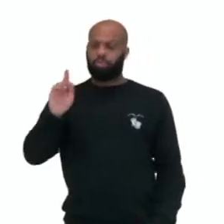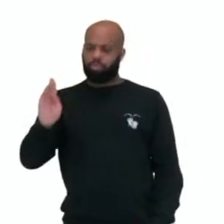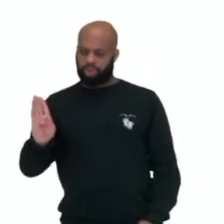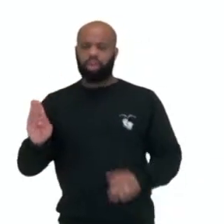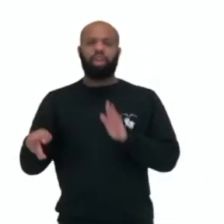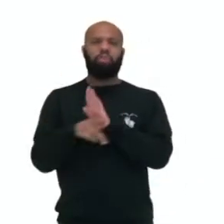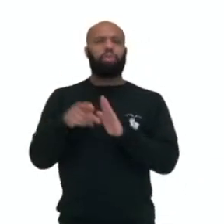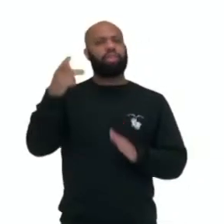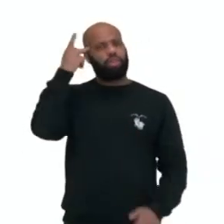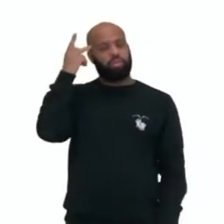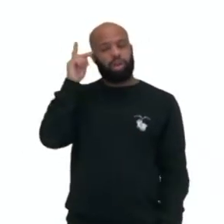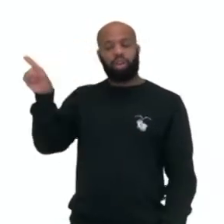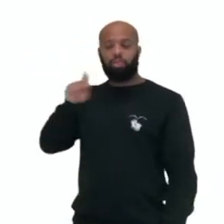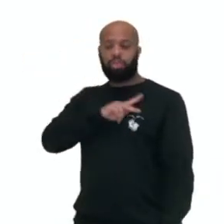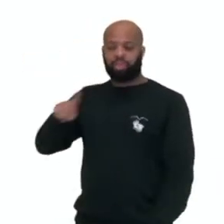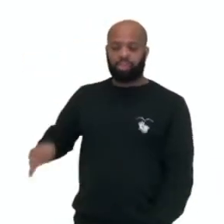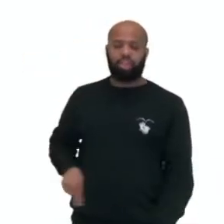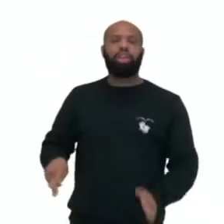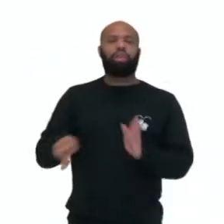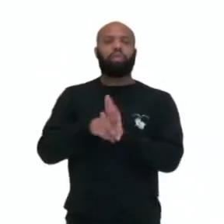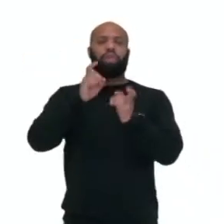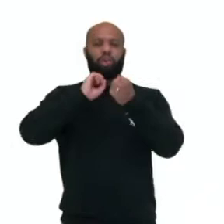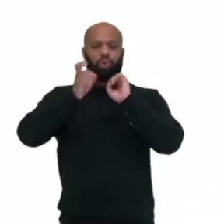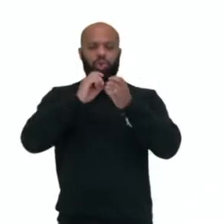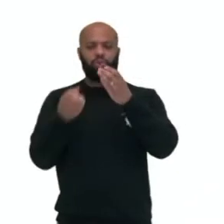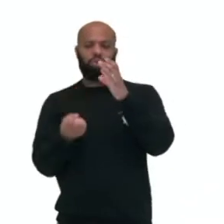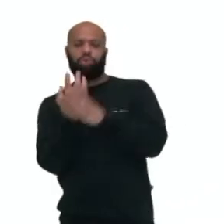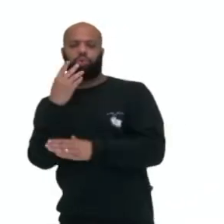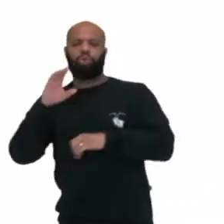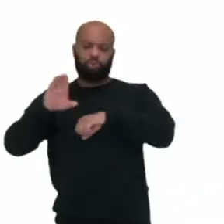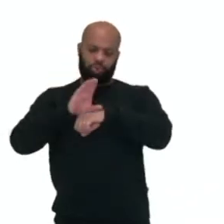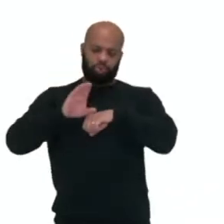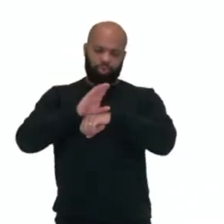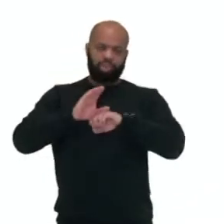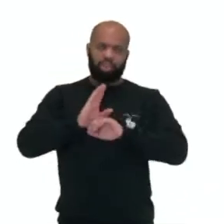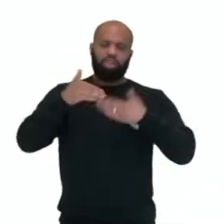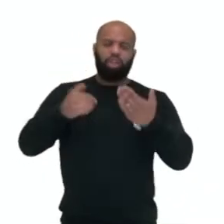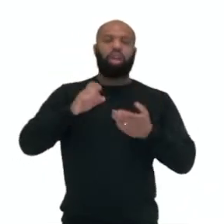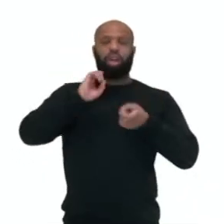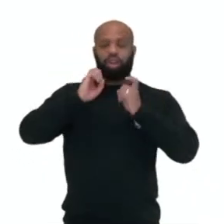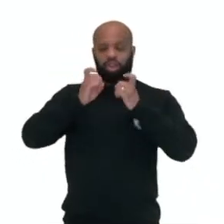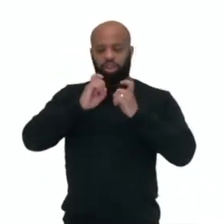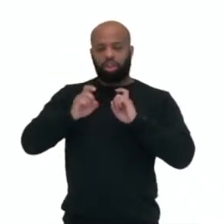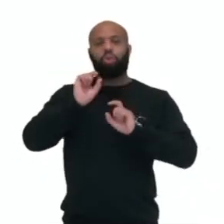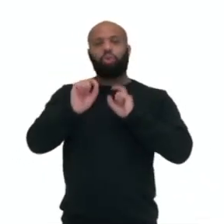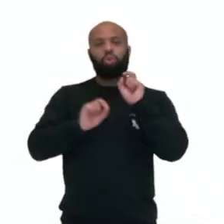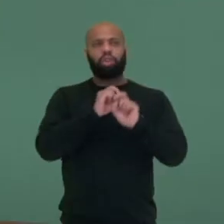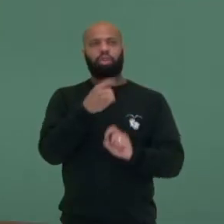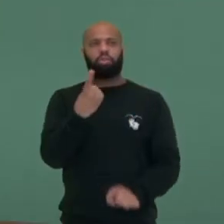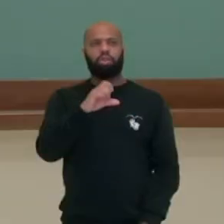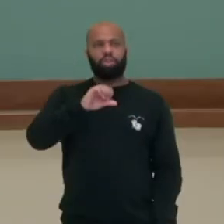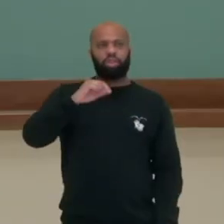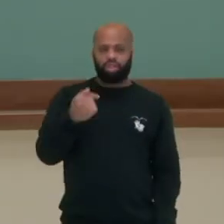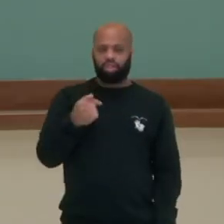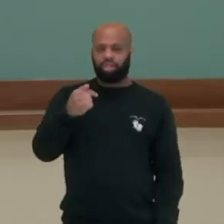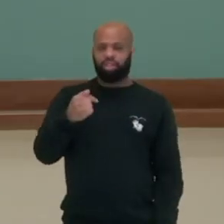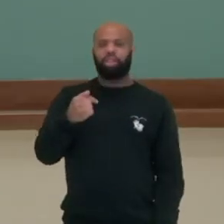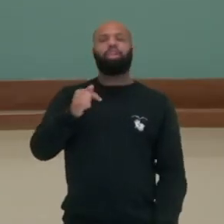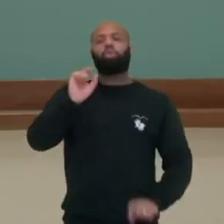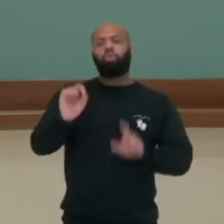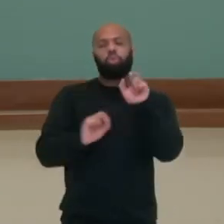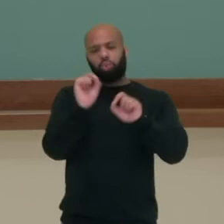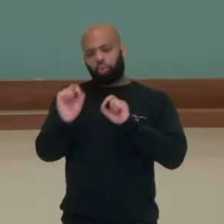foi o presidente da Assembleia Nacional Constituinte. Essa Assembleia que foi instalada em 87 e que foi,